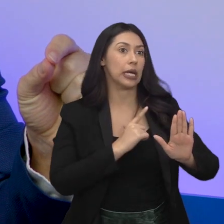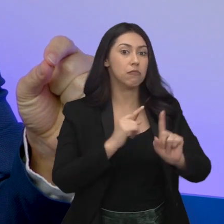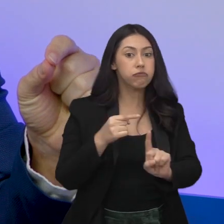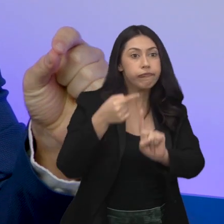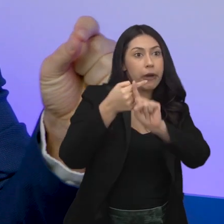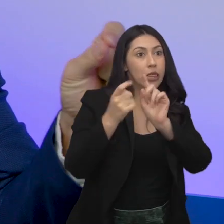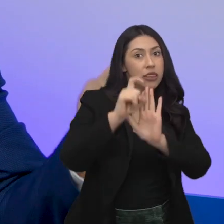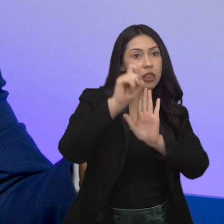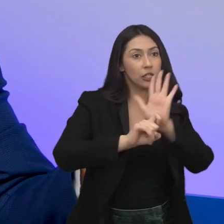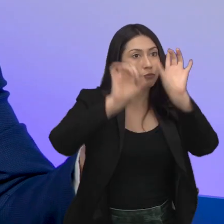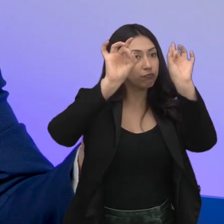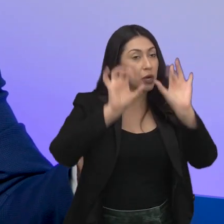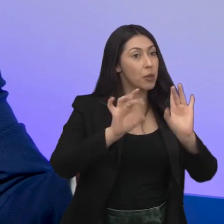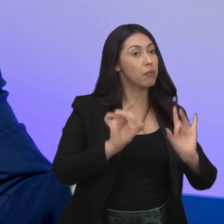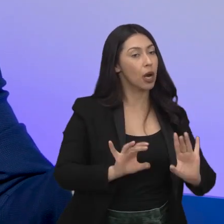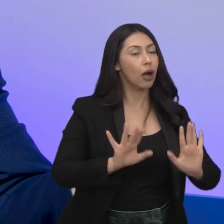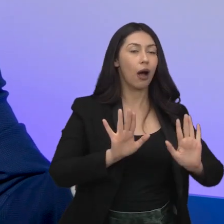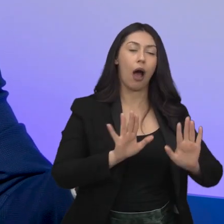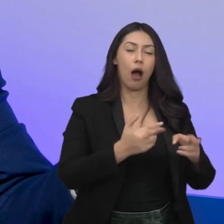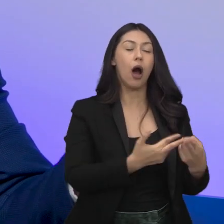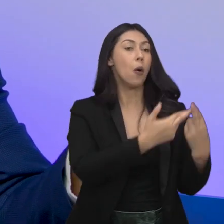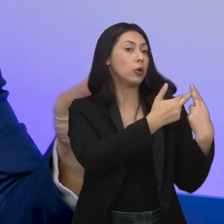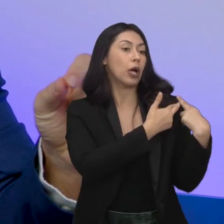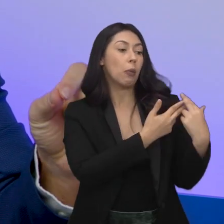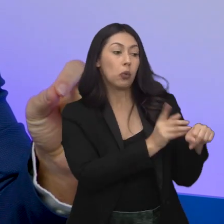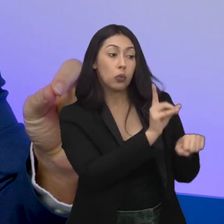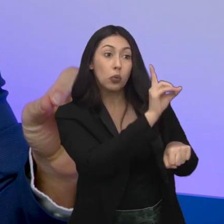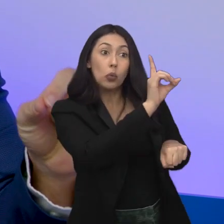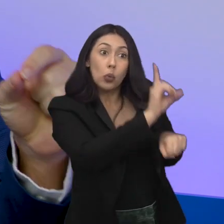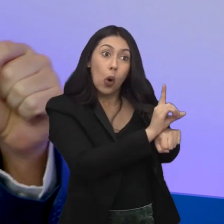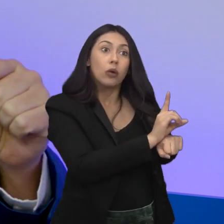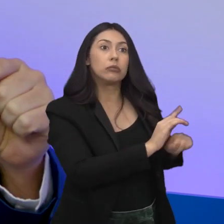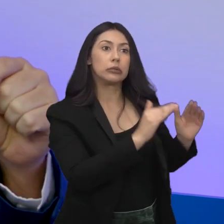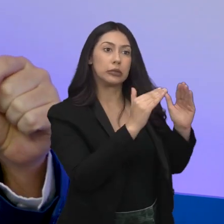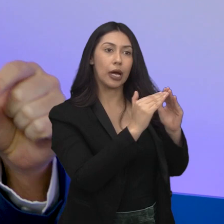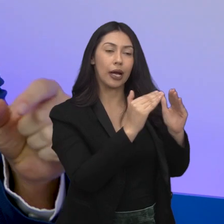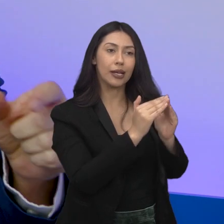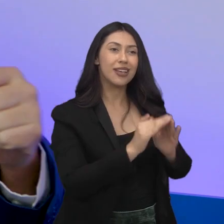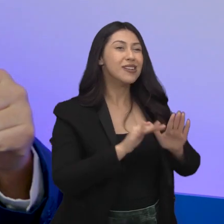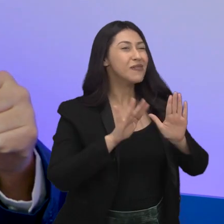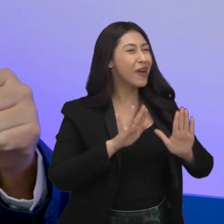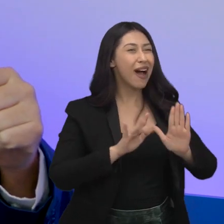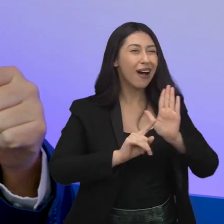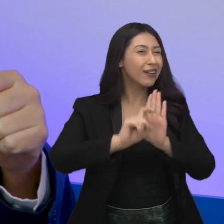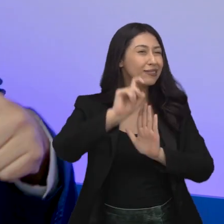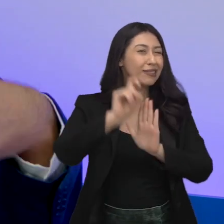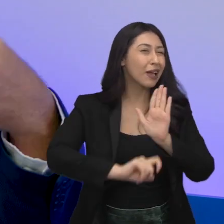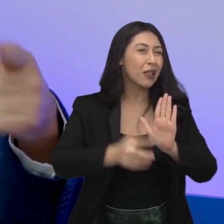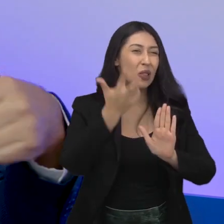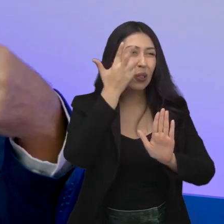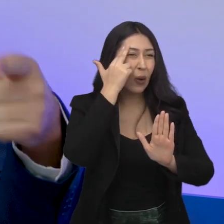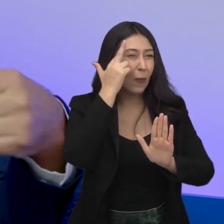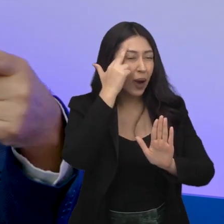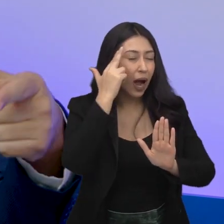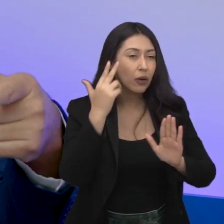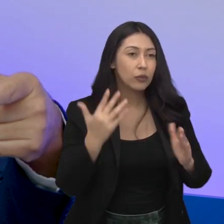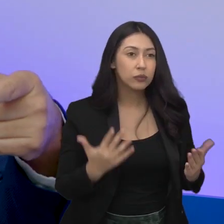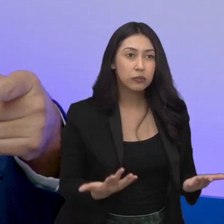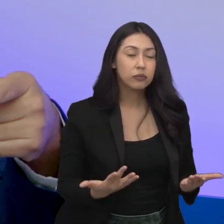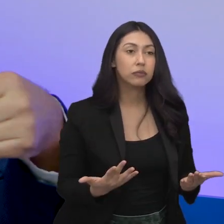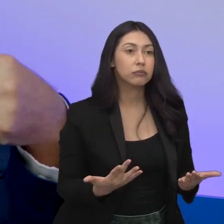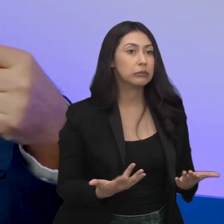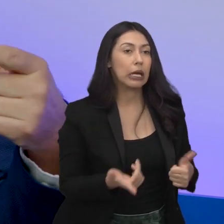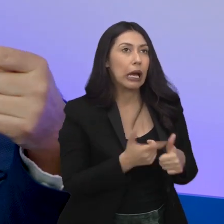a responsabilidade vem do proprietário pagar. Já a taxa ordinária, que a gente chama taxa comum, que é as despesas recorrentes do